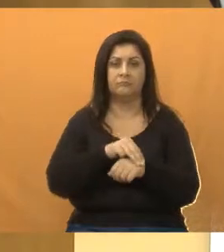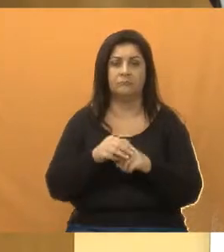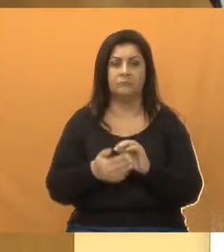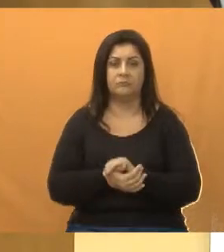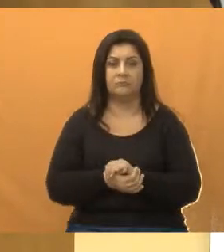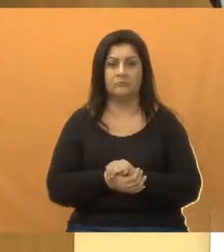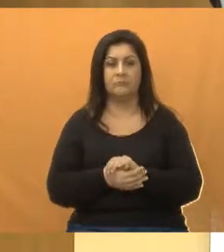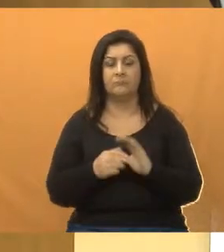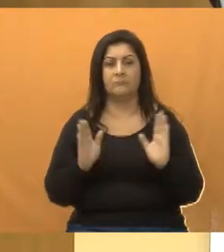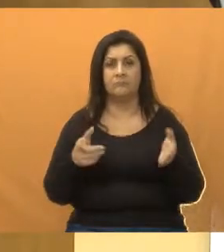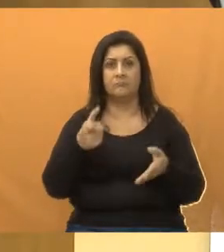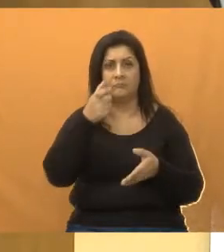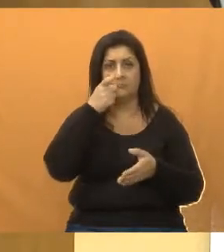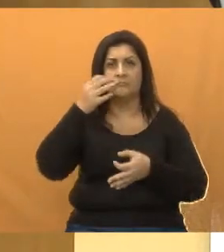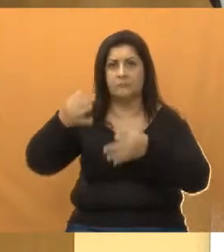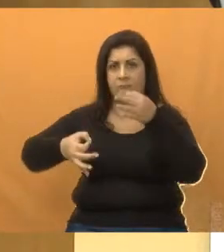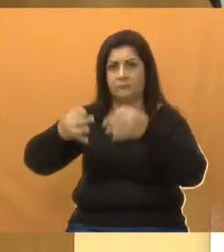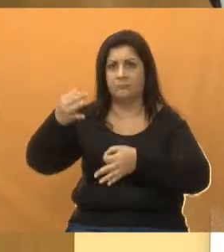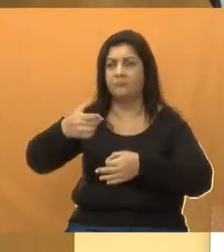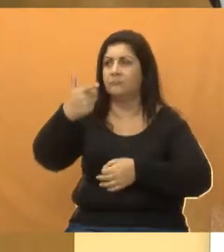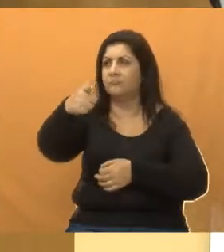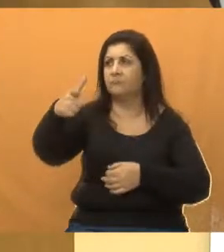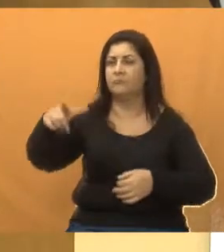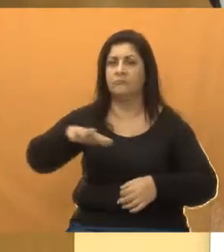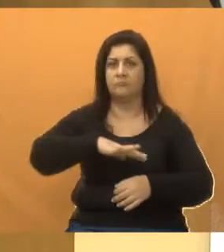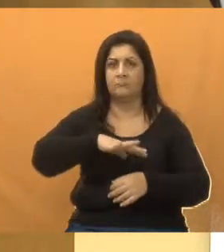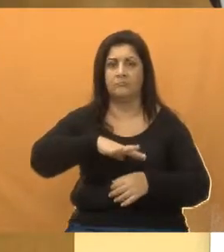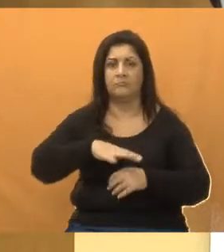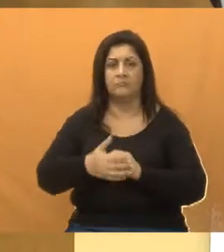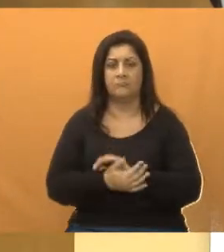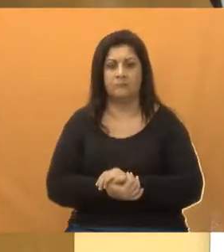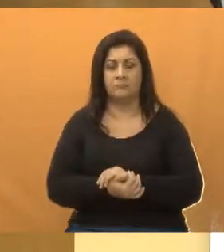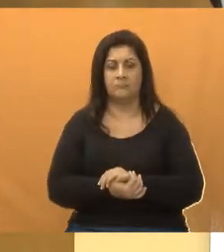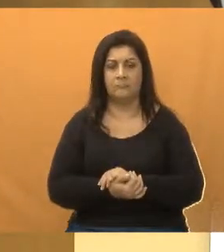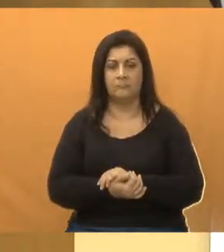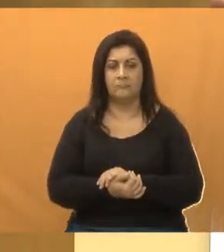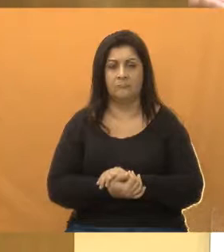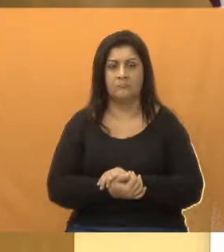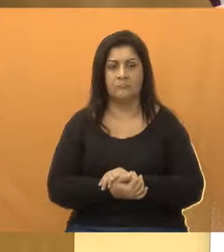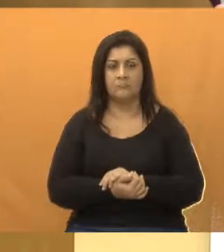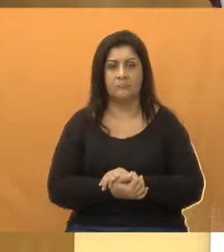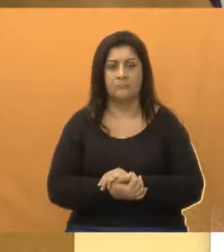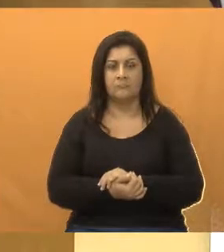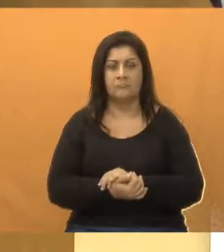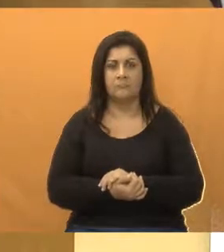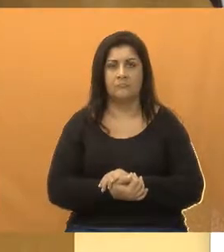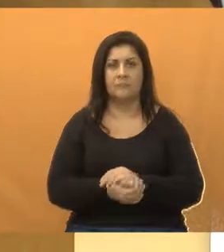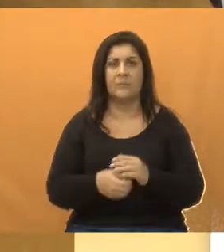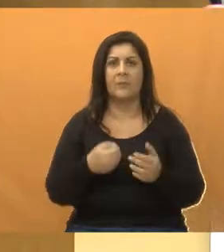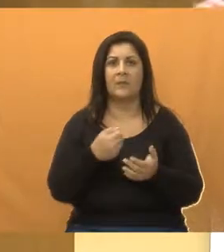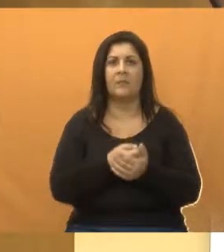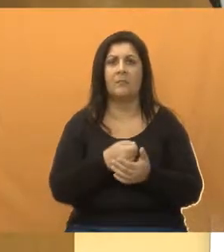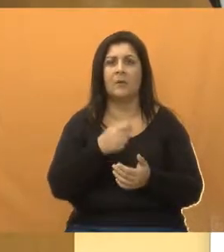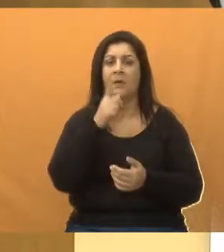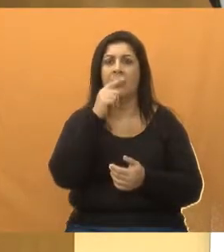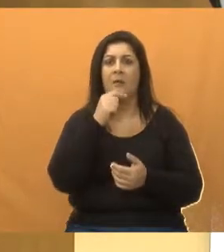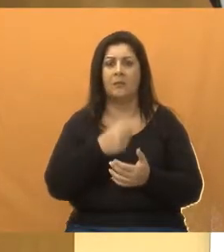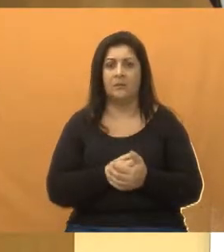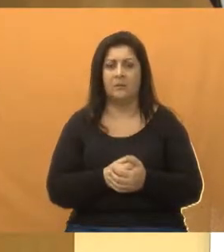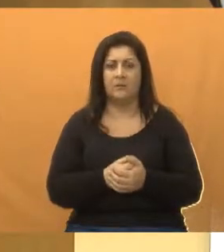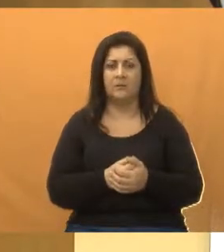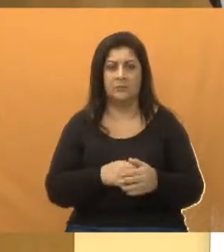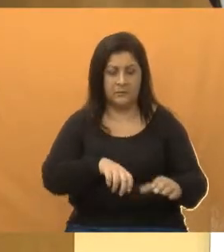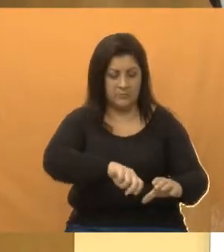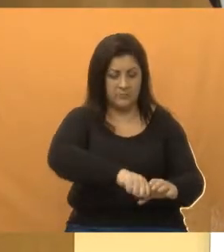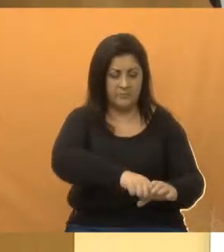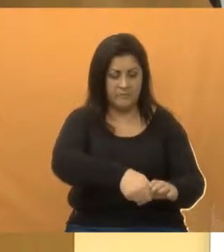eu já vi o parecer jurídico em várias outras cidades, é em relação a essa taxa de água. Você fecha o seu